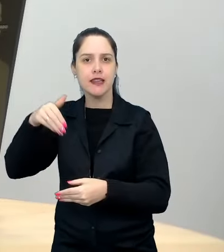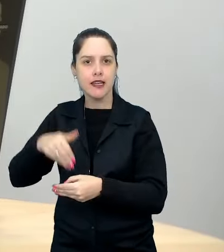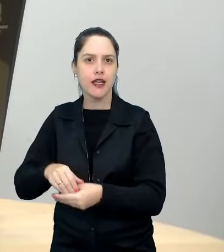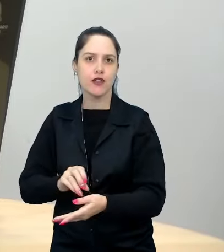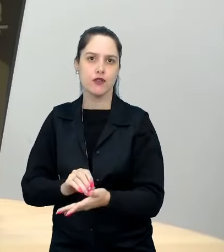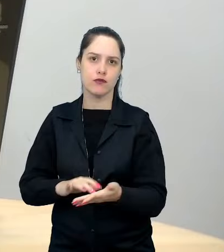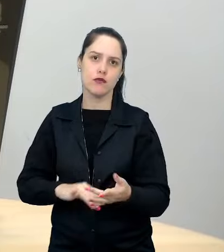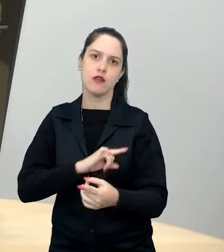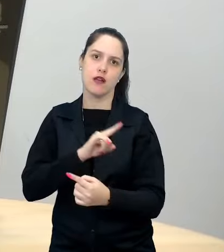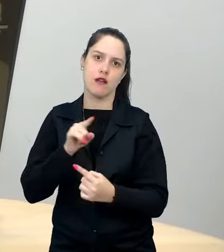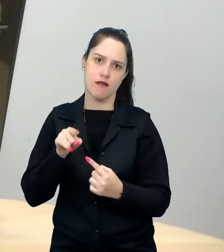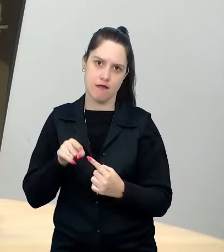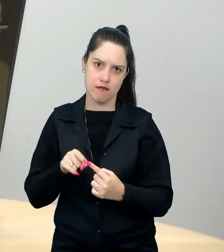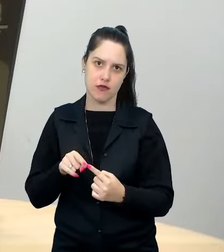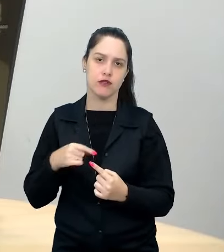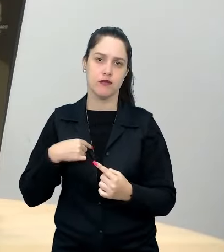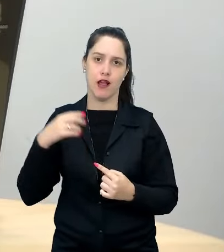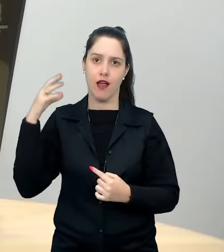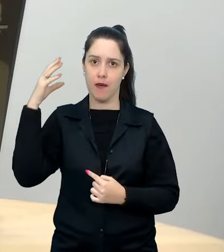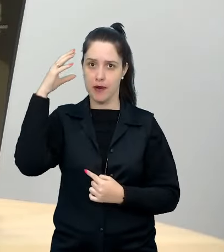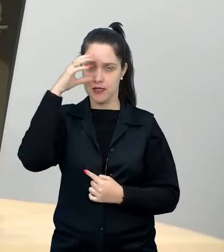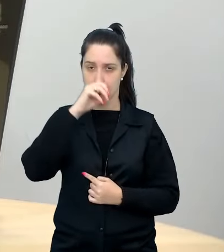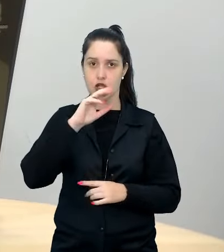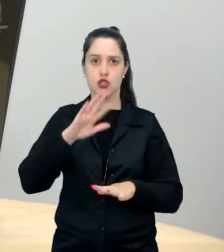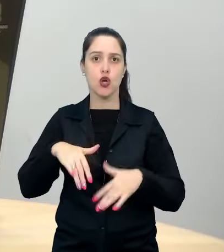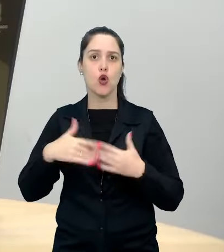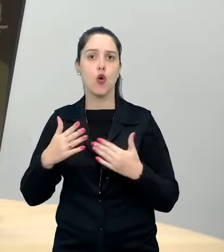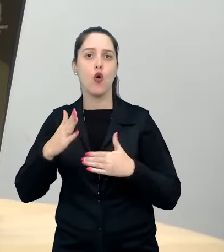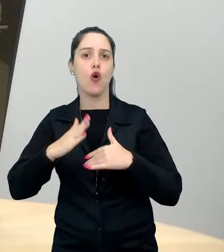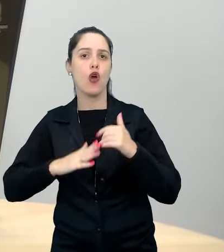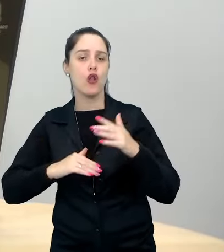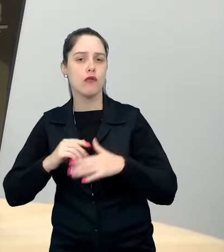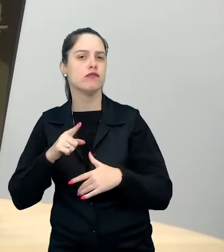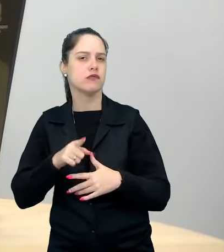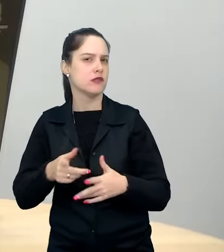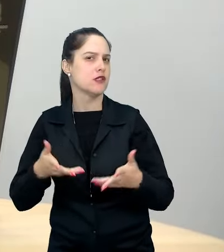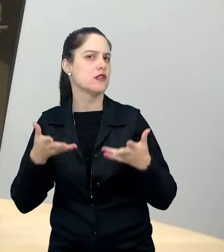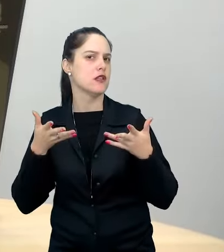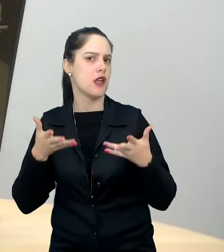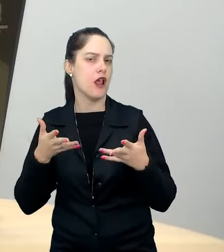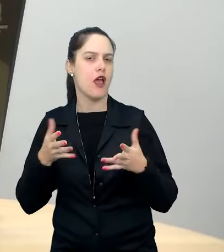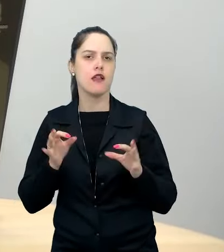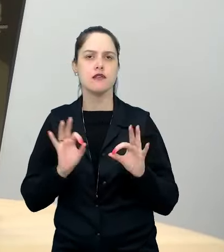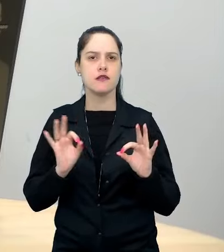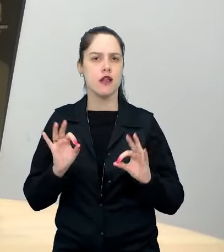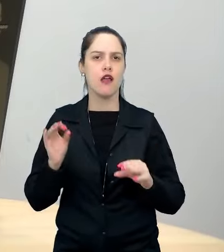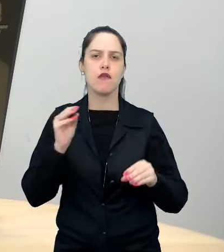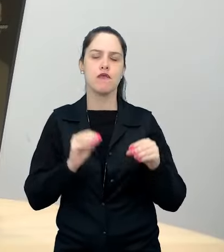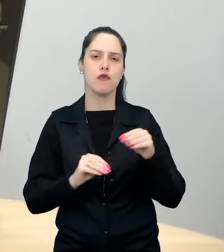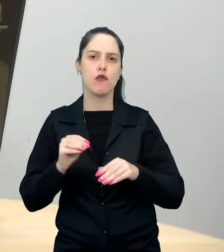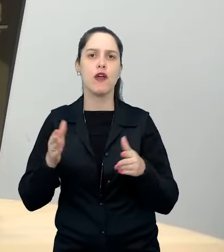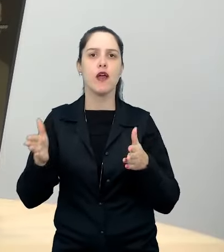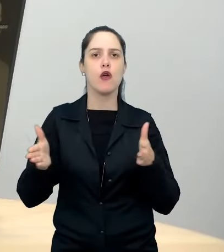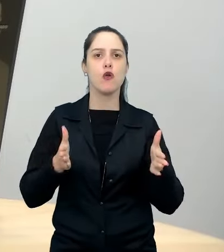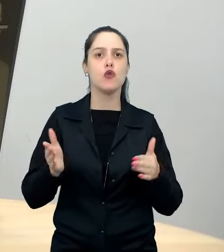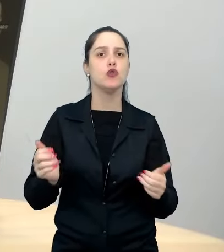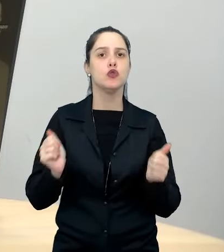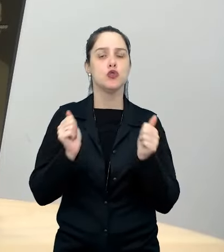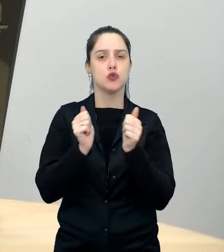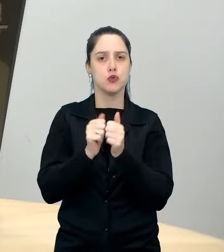e o objetivo da aprendizagem, ou seja, as habilidades que vocês querem desenvolver ali naquele momento junto